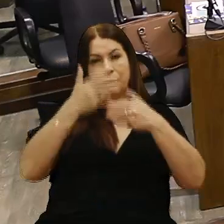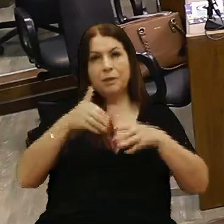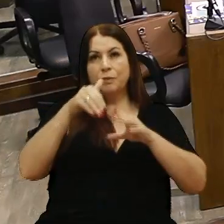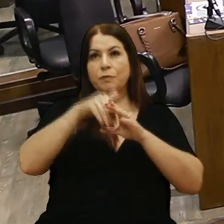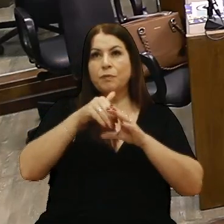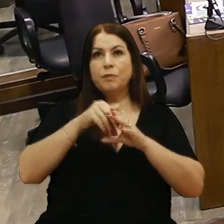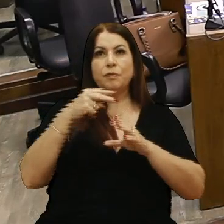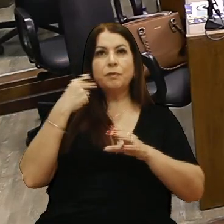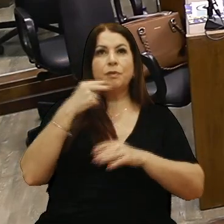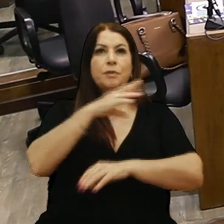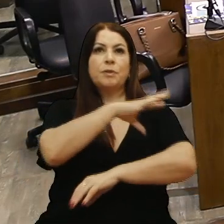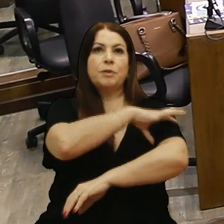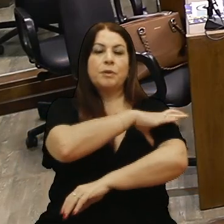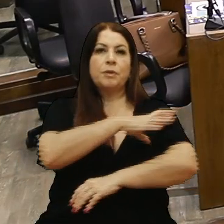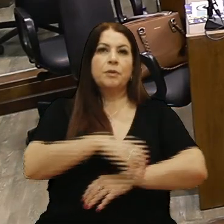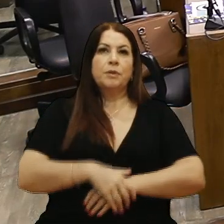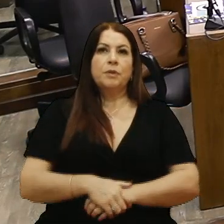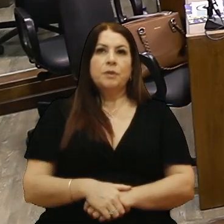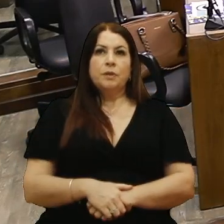Voto, vereador Capitão Ramon.